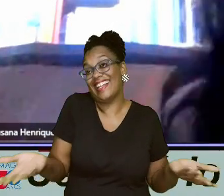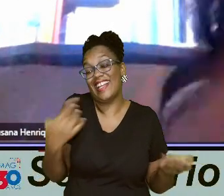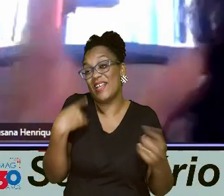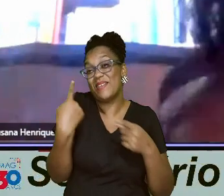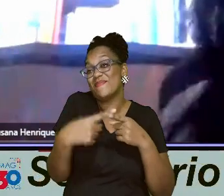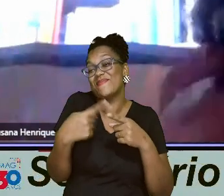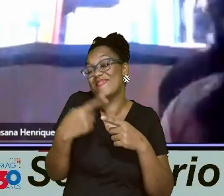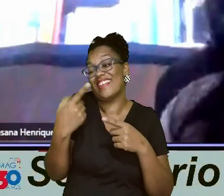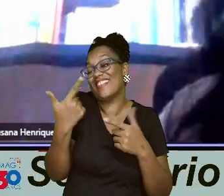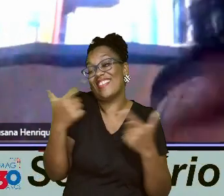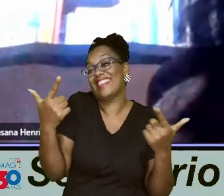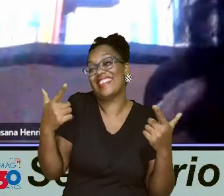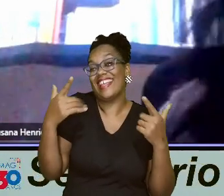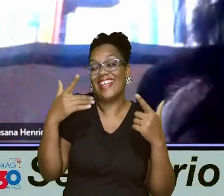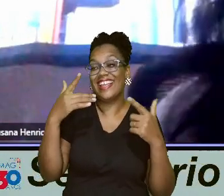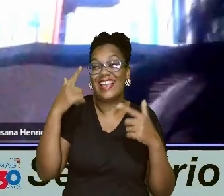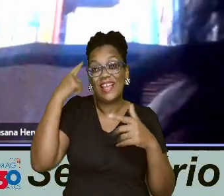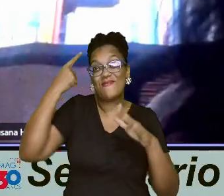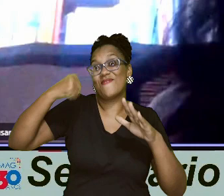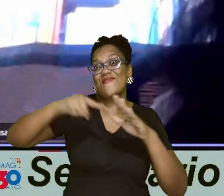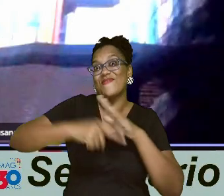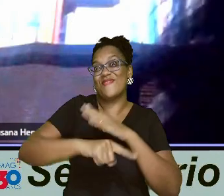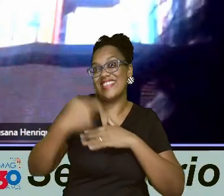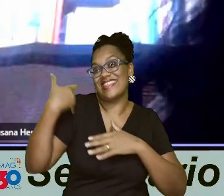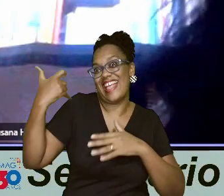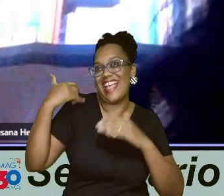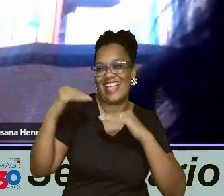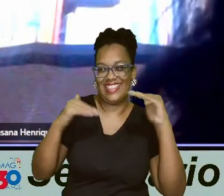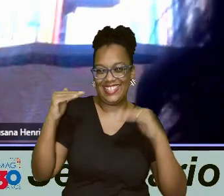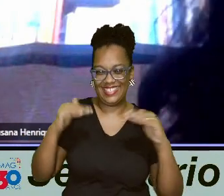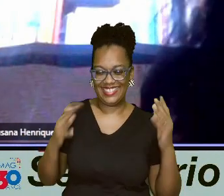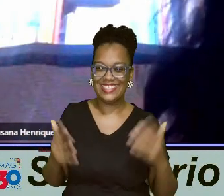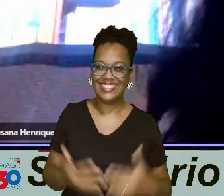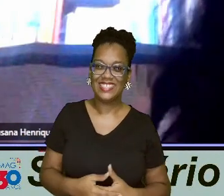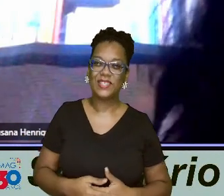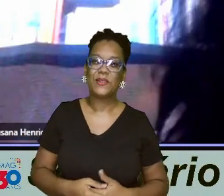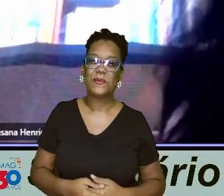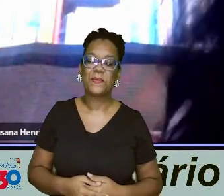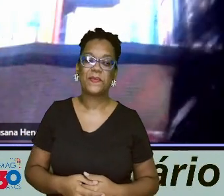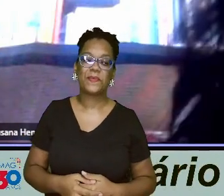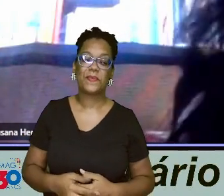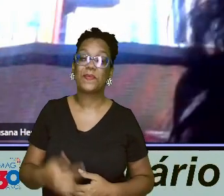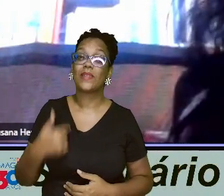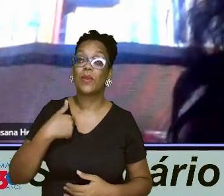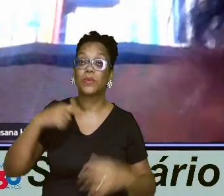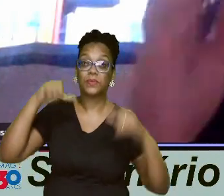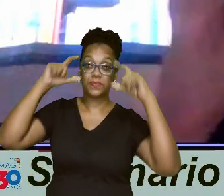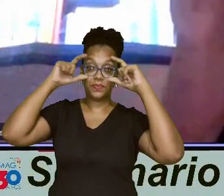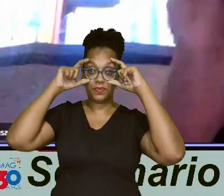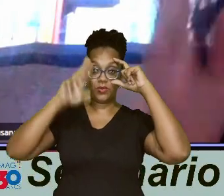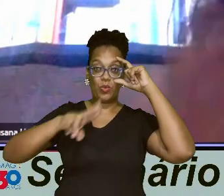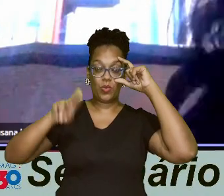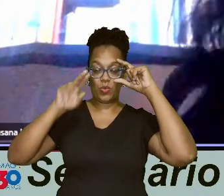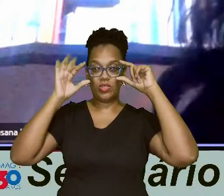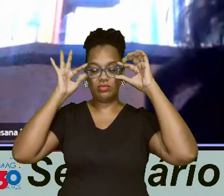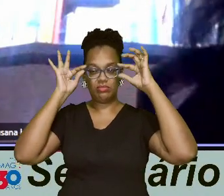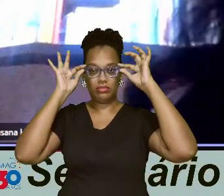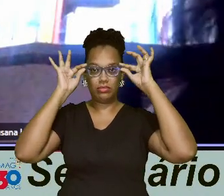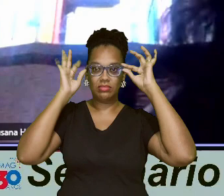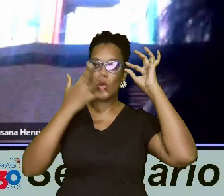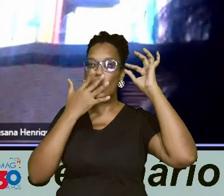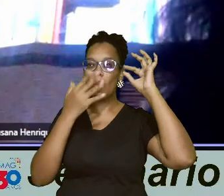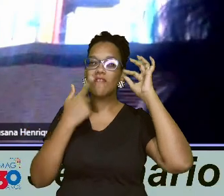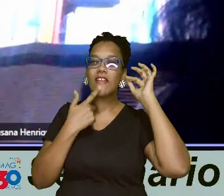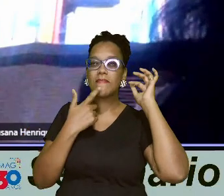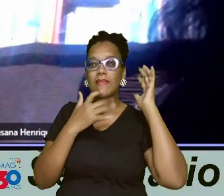ele não tem essa coisa, né, de idade, de faixa etária. Né? Eu tô com óculos meio avermelhado,